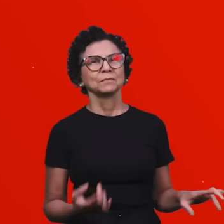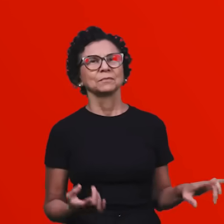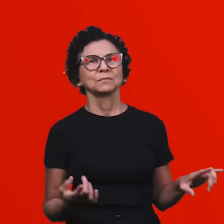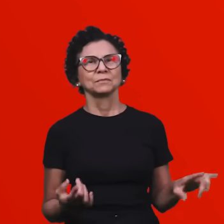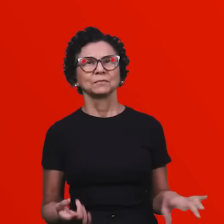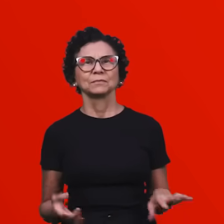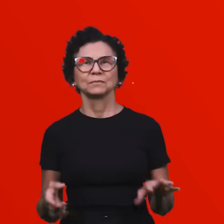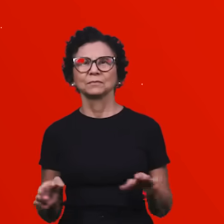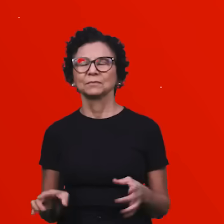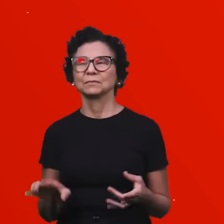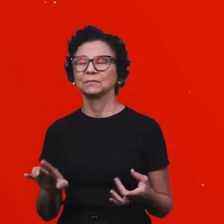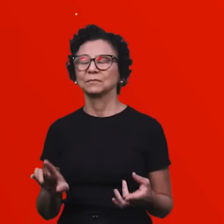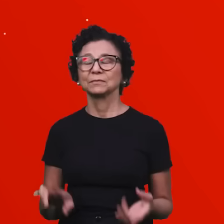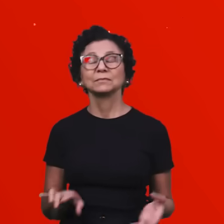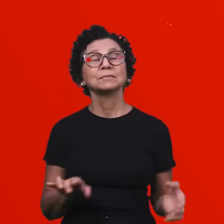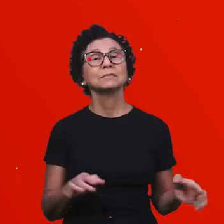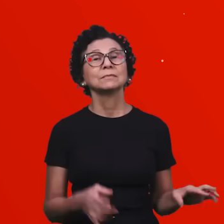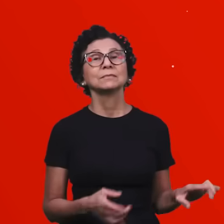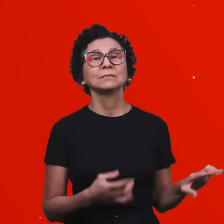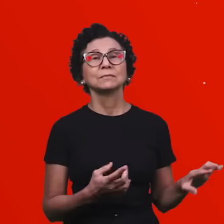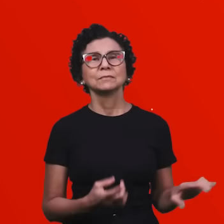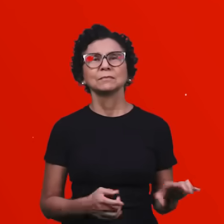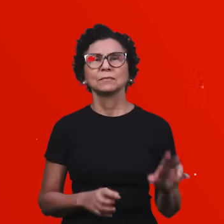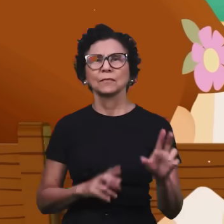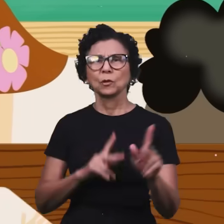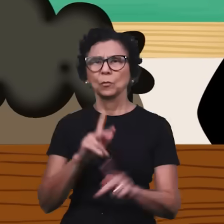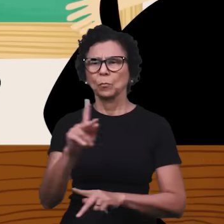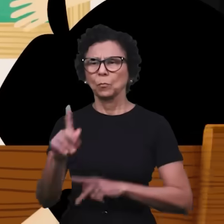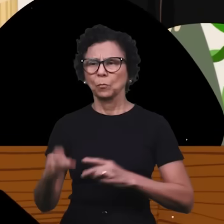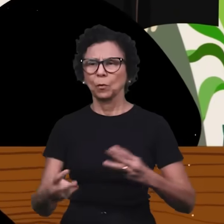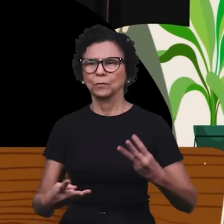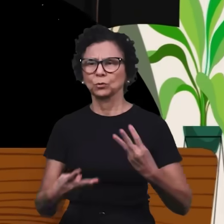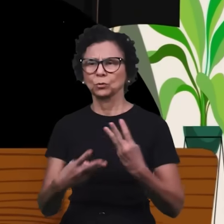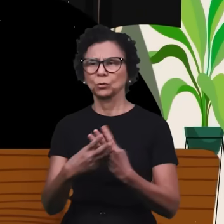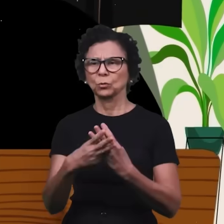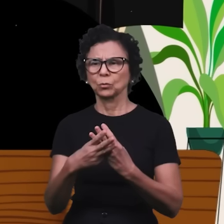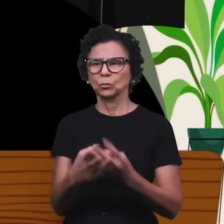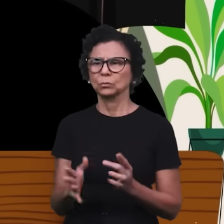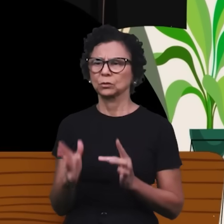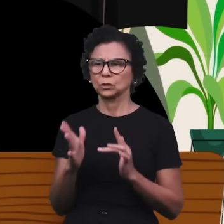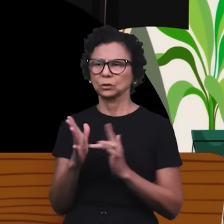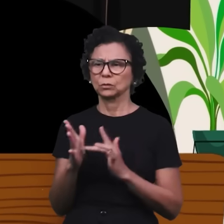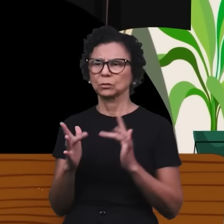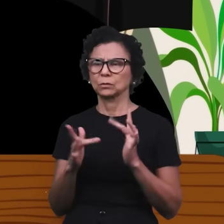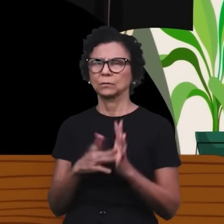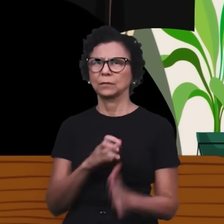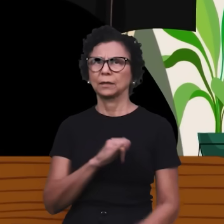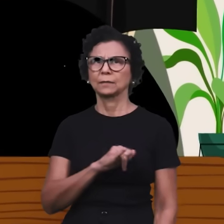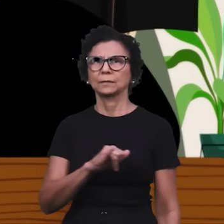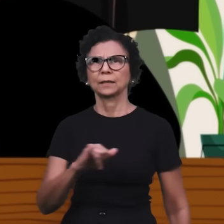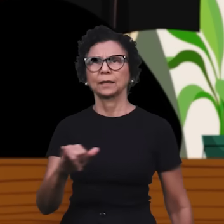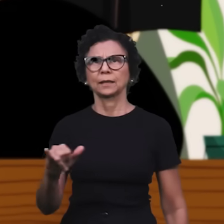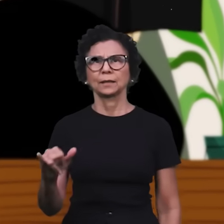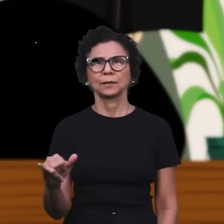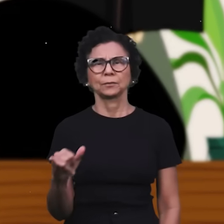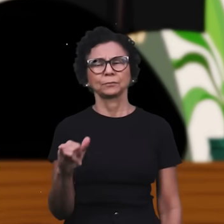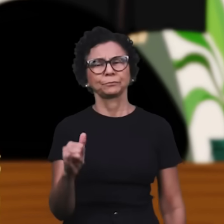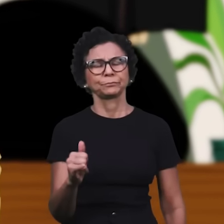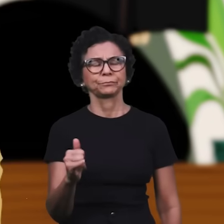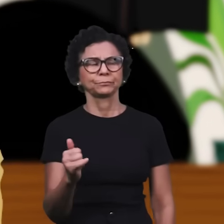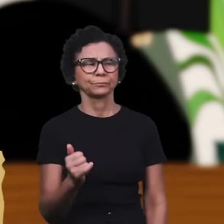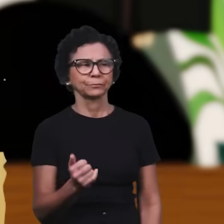Disse Jesus aos judeus, assim Jesus lhes